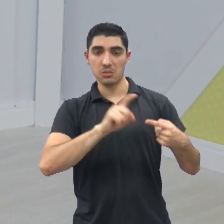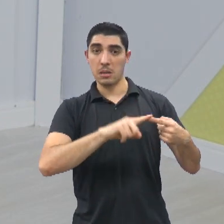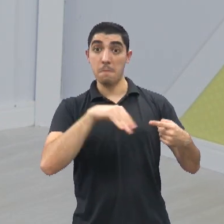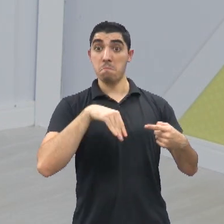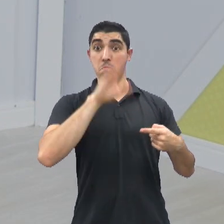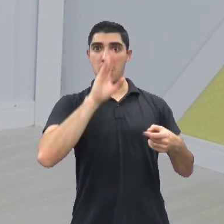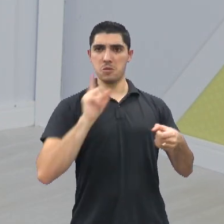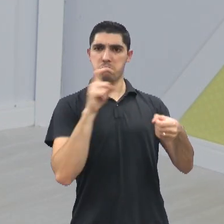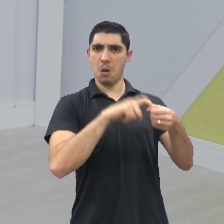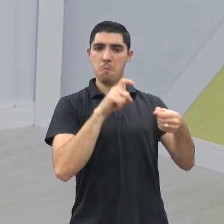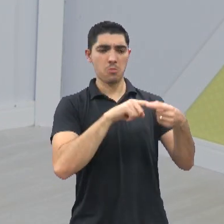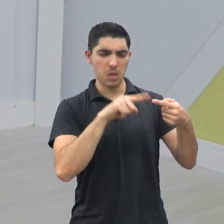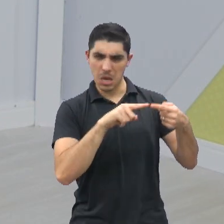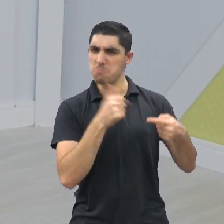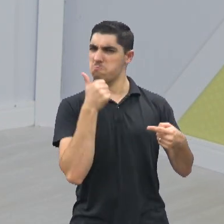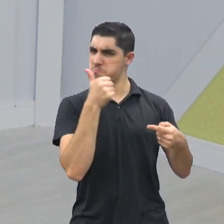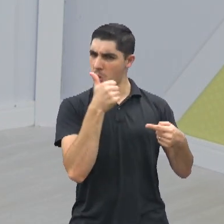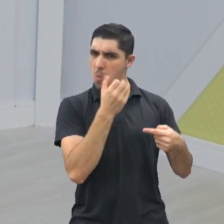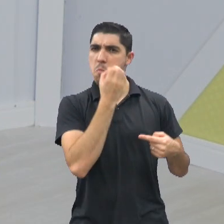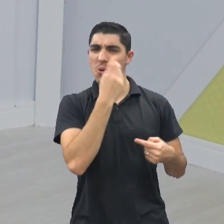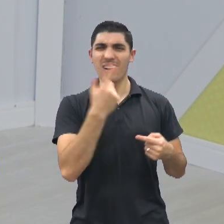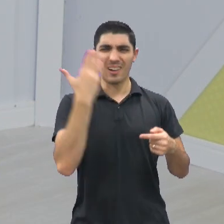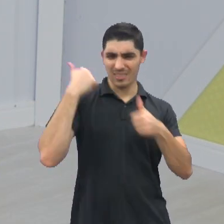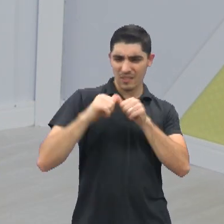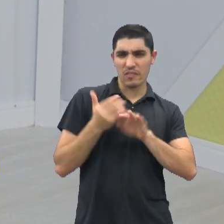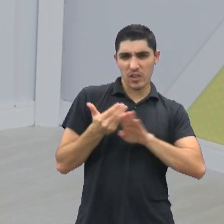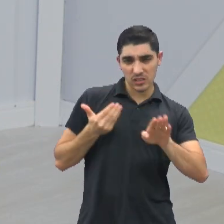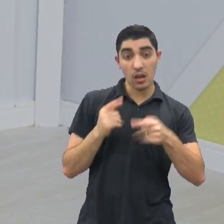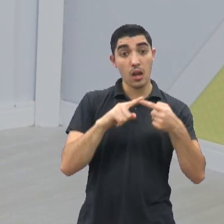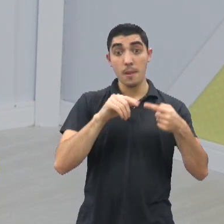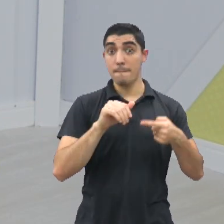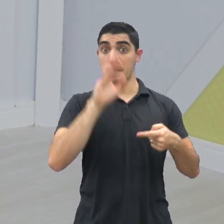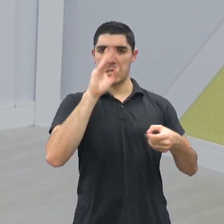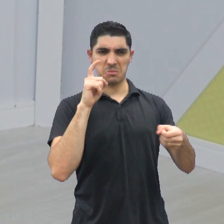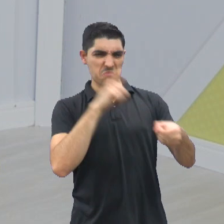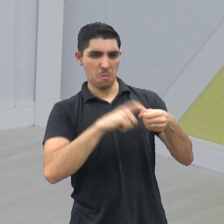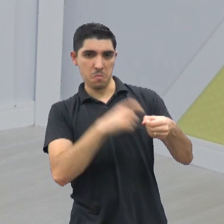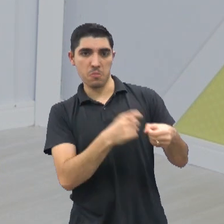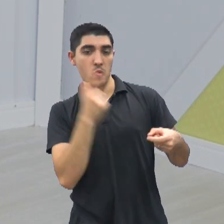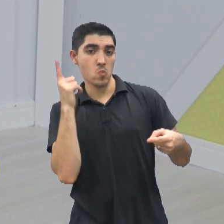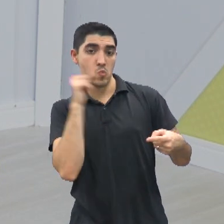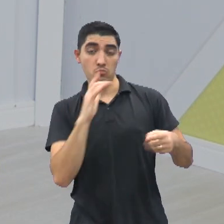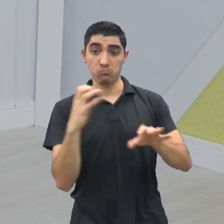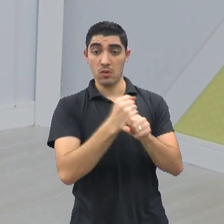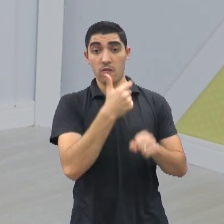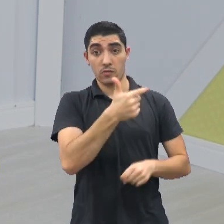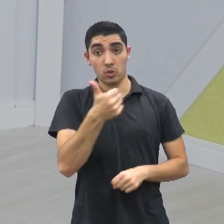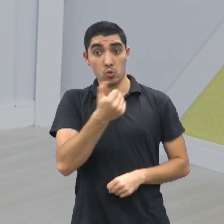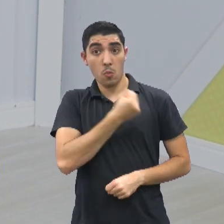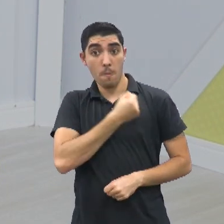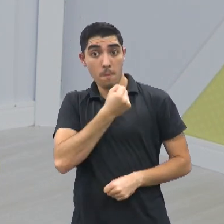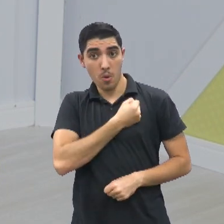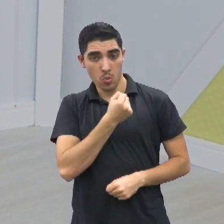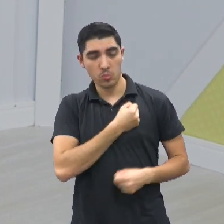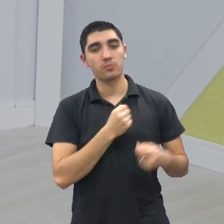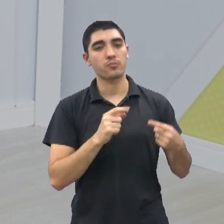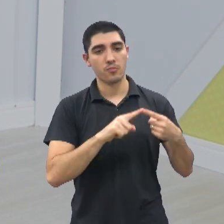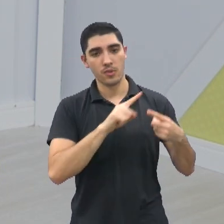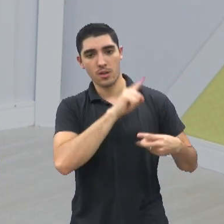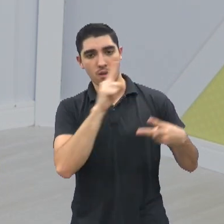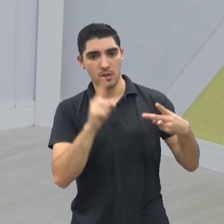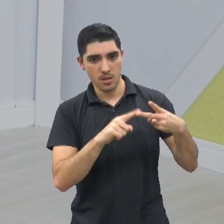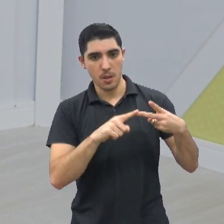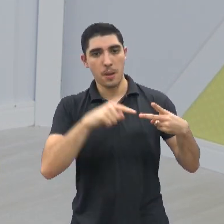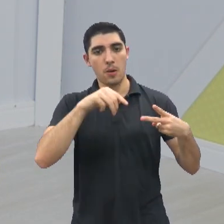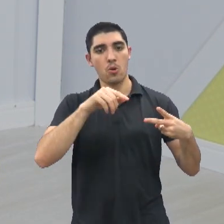Paulista muito bom mesmo voltando de contusão foi o cestinha da partida inclusive 21 pontos e 13 rebotes Double Double para ele seguido pelo Mateus